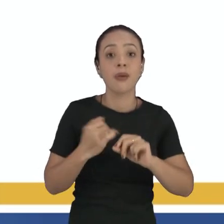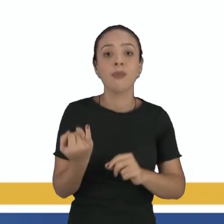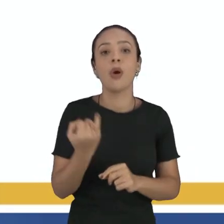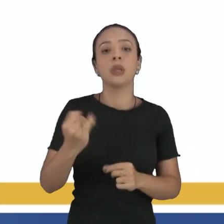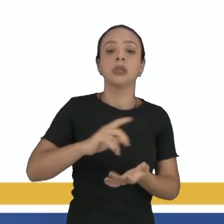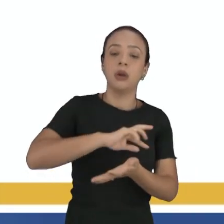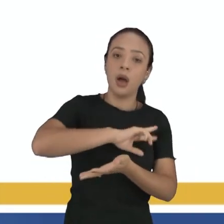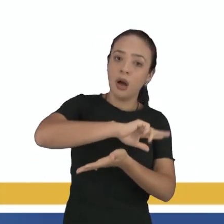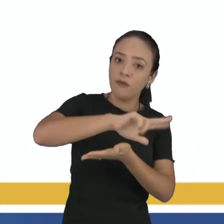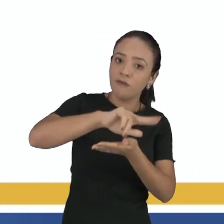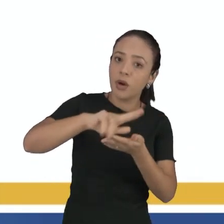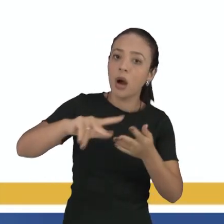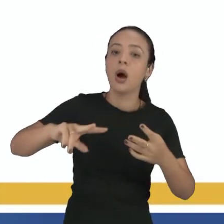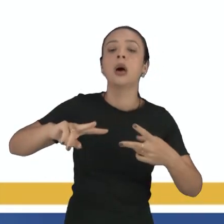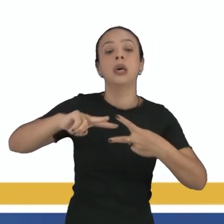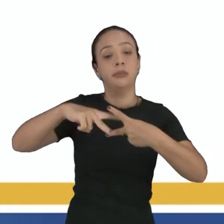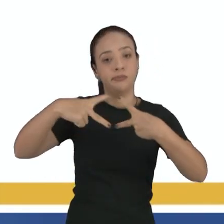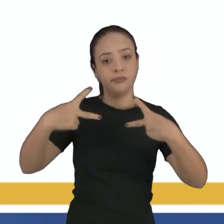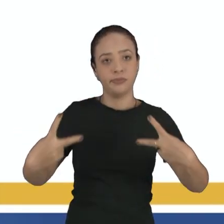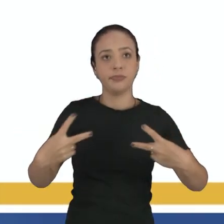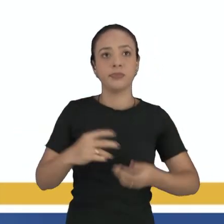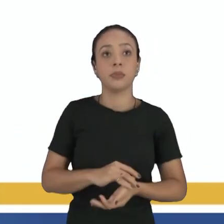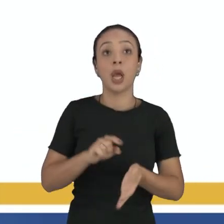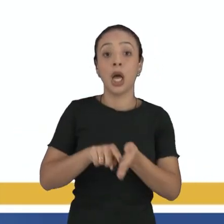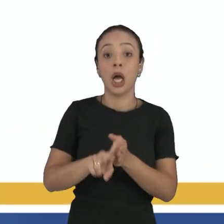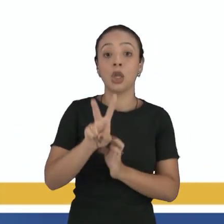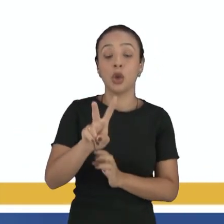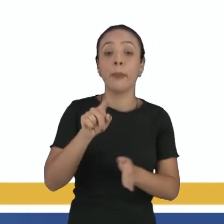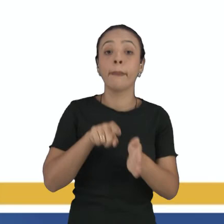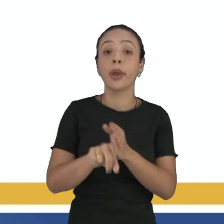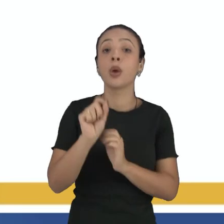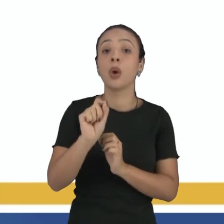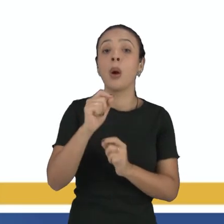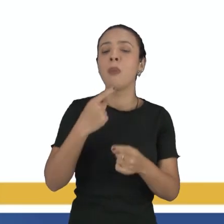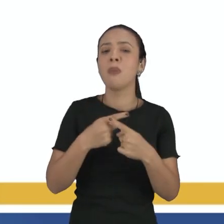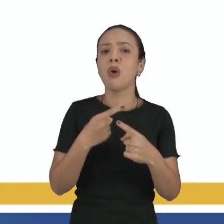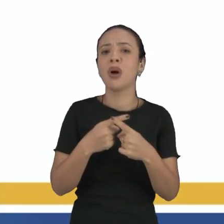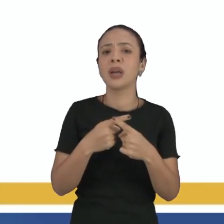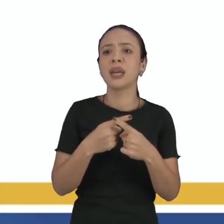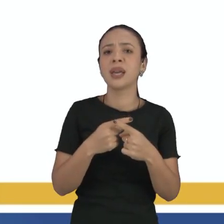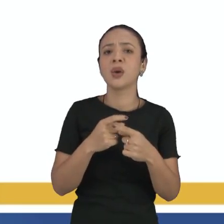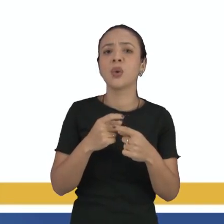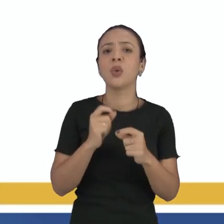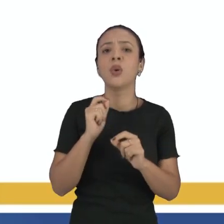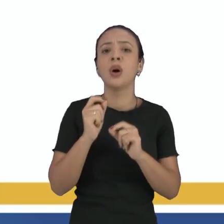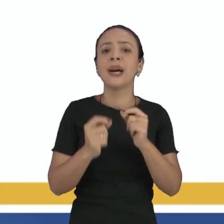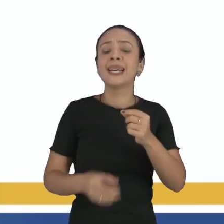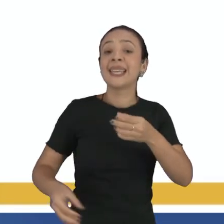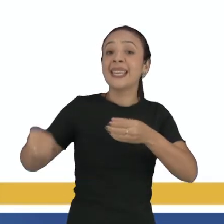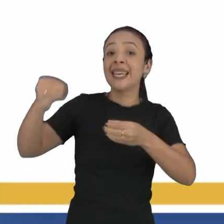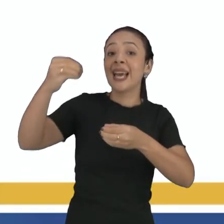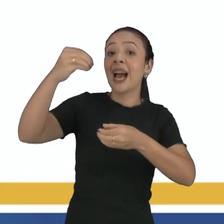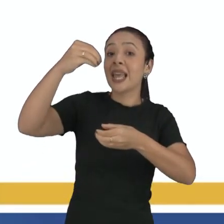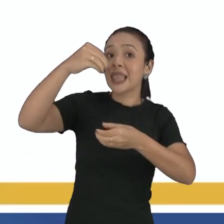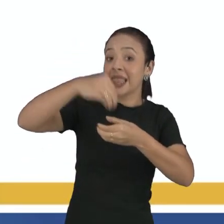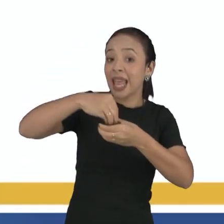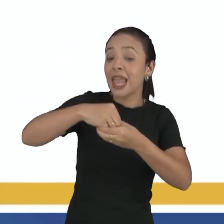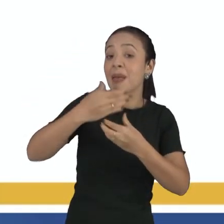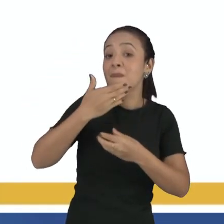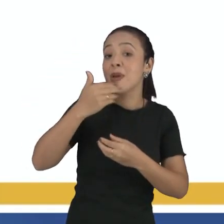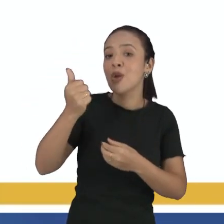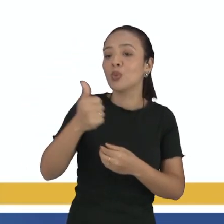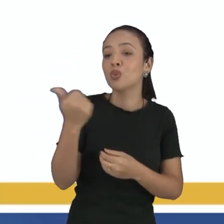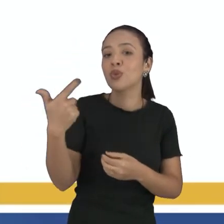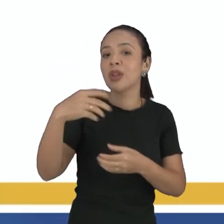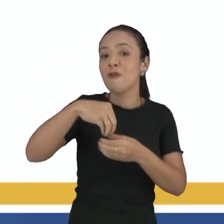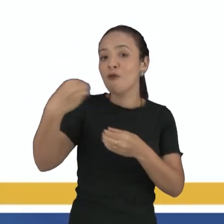de populações. Tá? E a 2 pergunta por que a fecundação interna é mais favorável do que a fecundação externa. Tá, gente? É